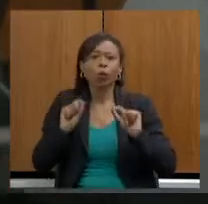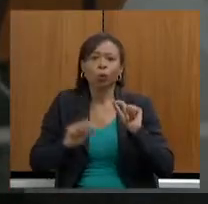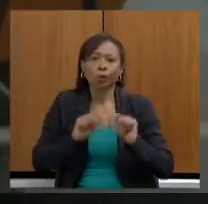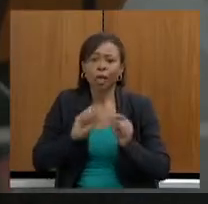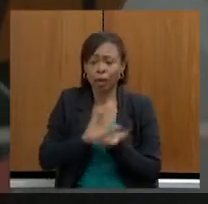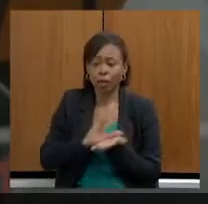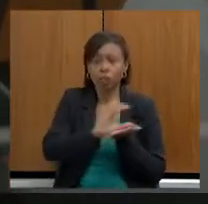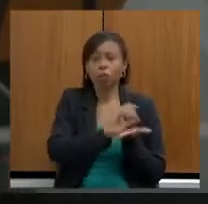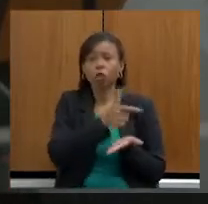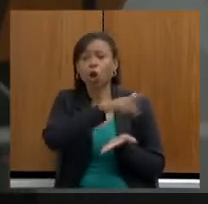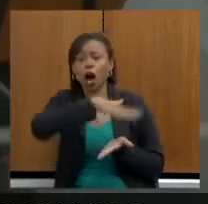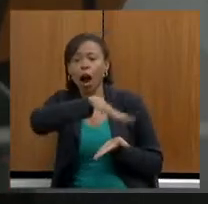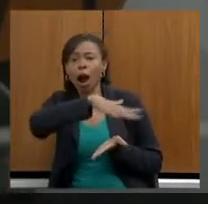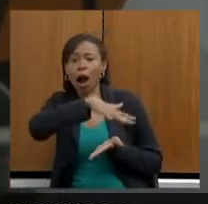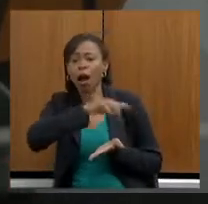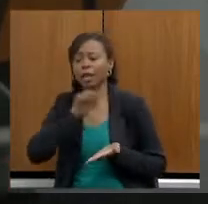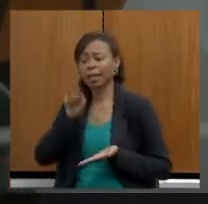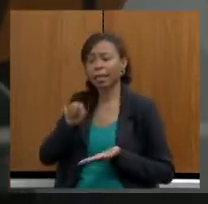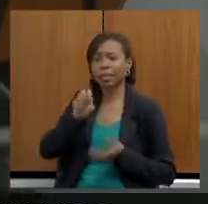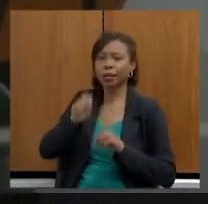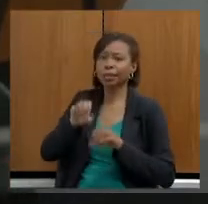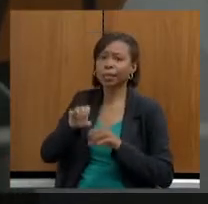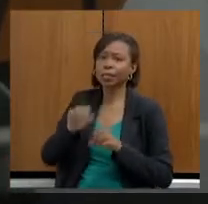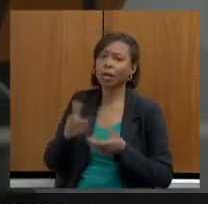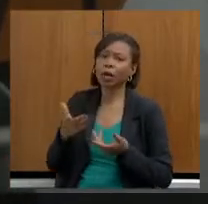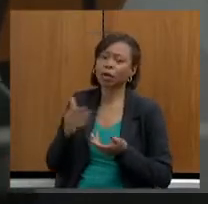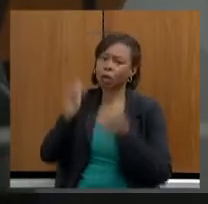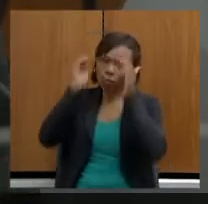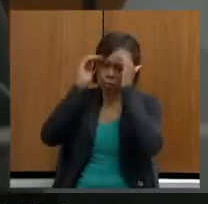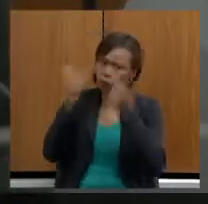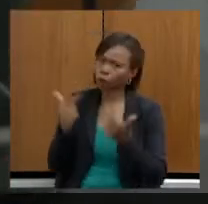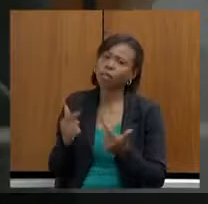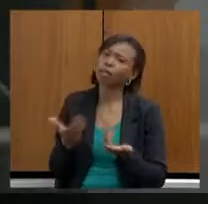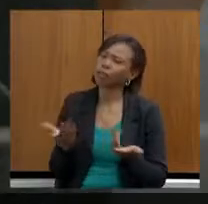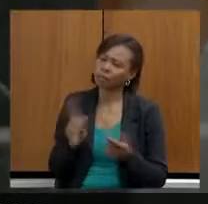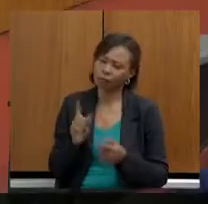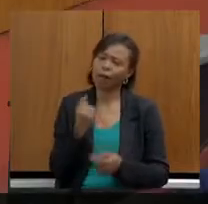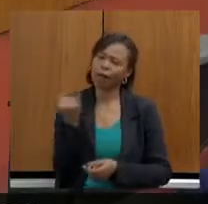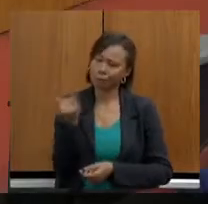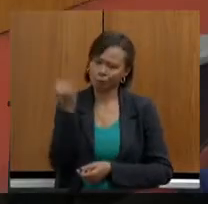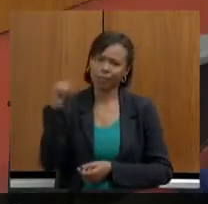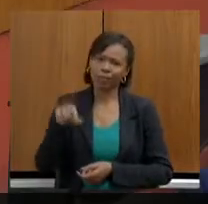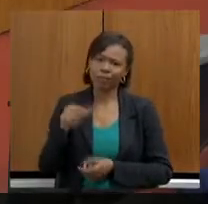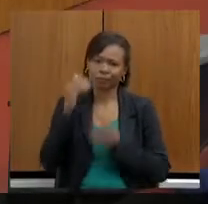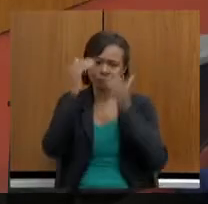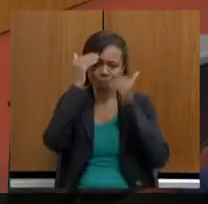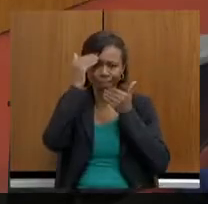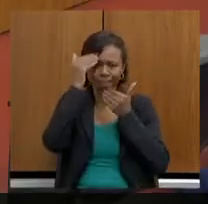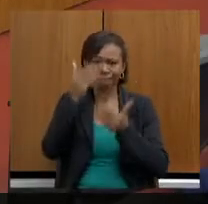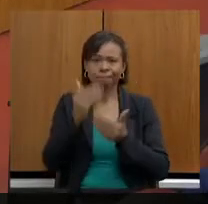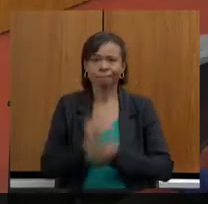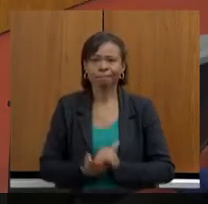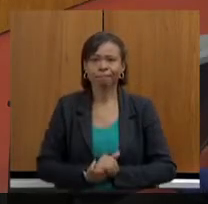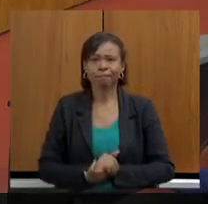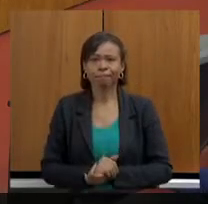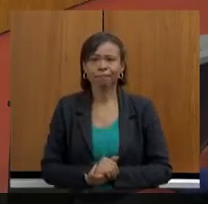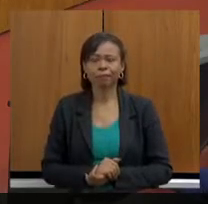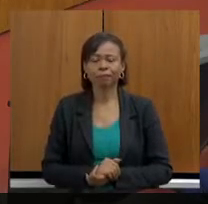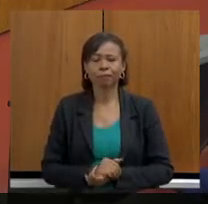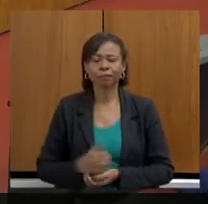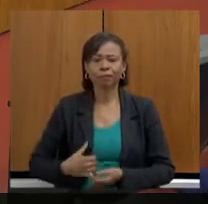de investimento em outros setores diz cumprir algo que para mim pessoalmente é tão importante muito E aí é